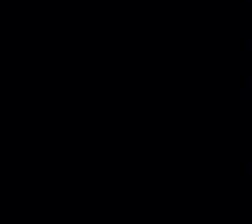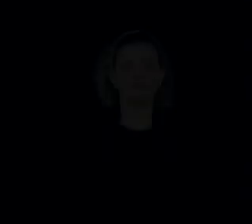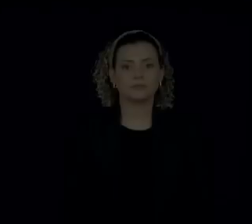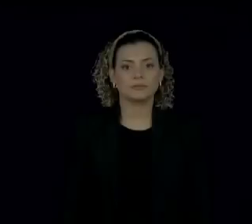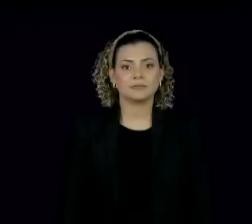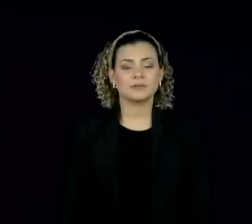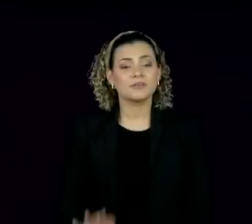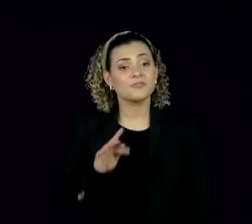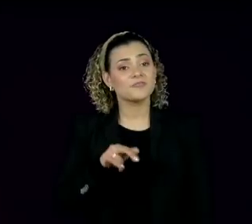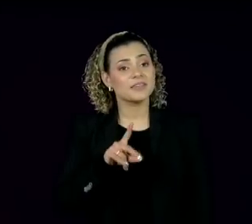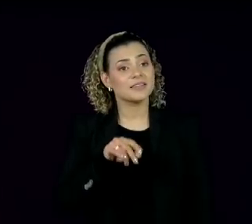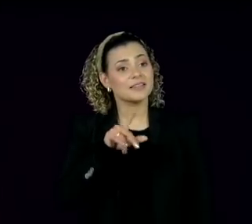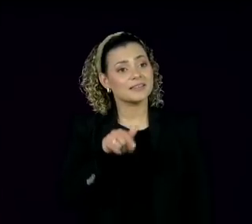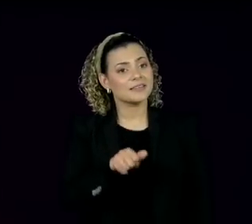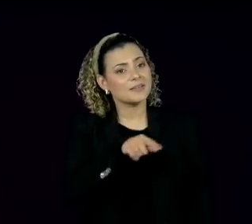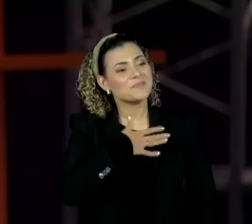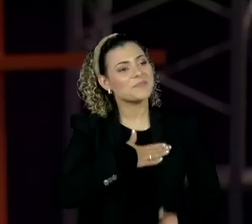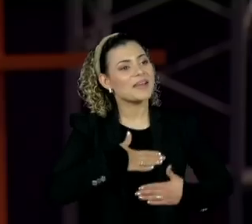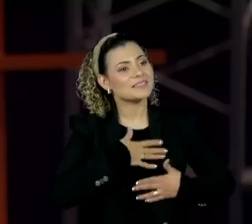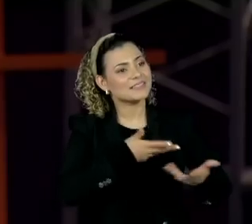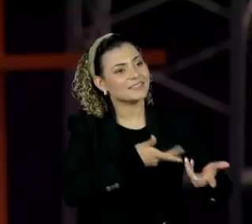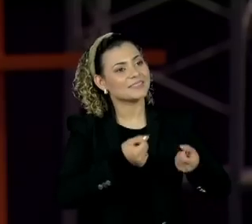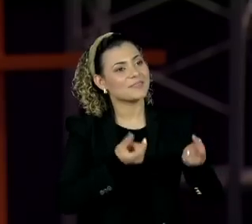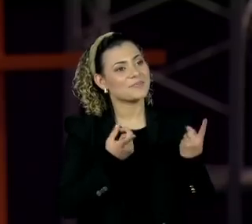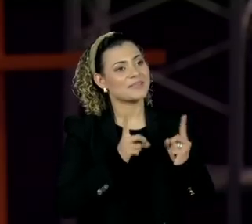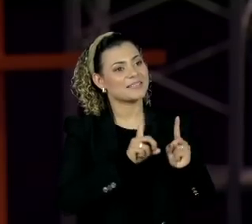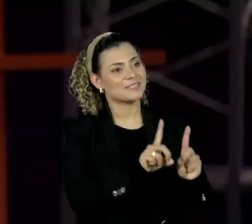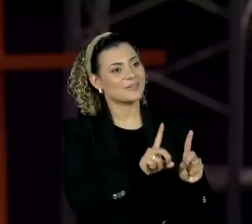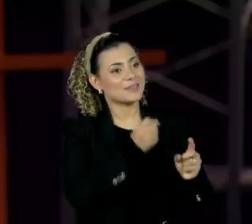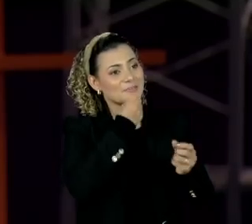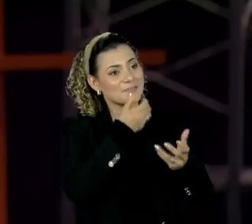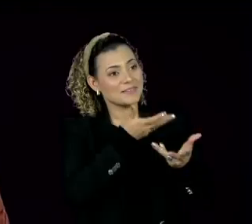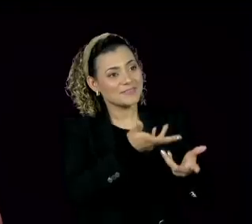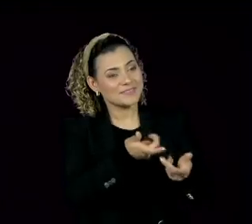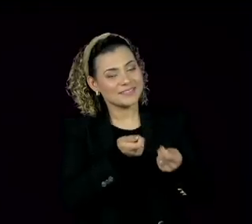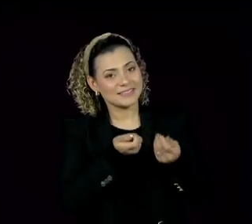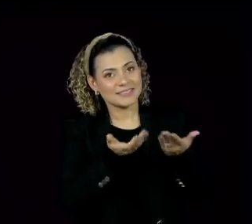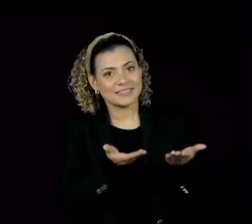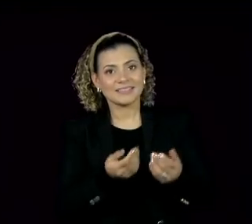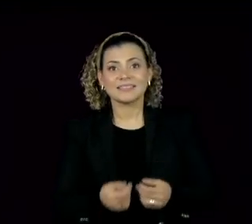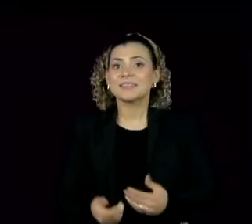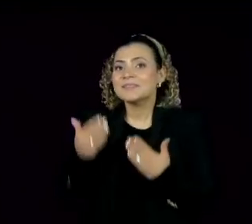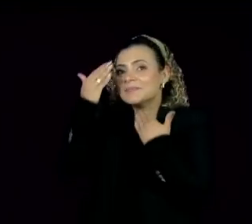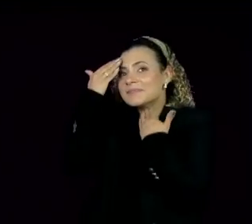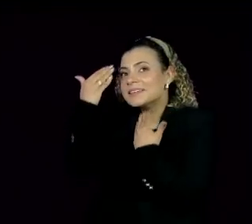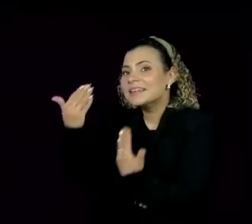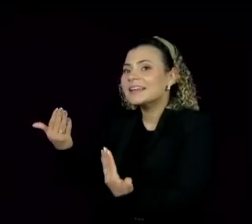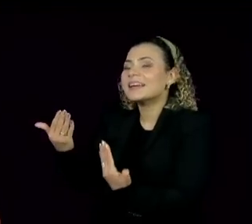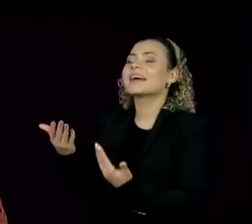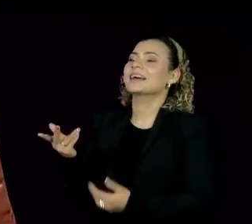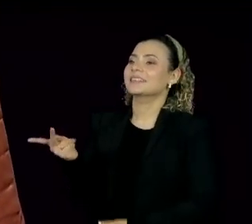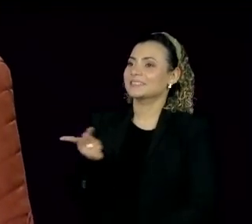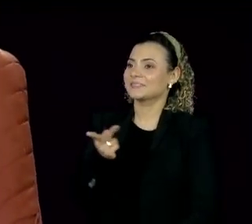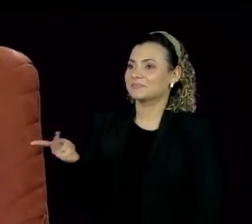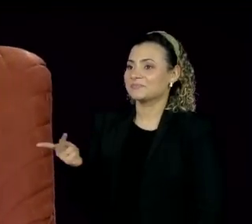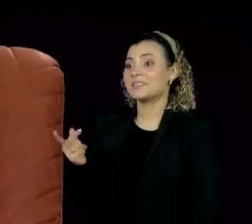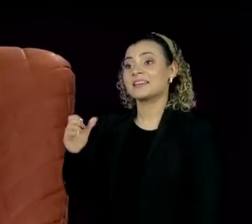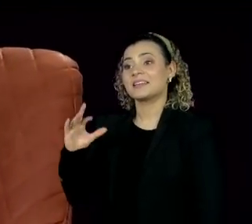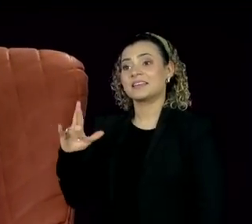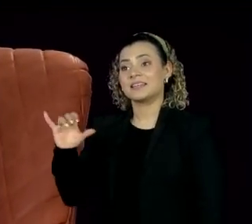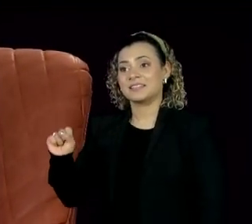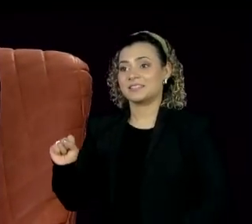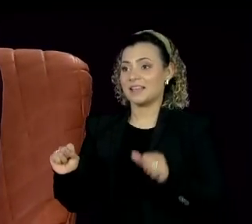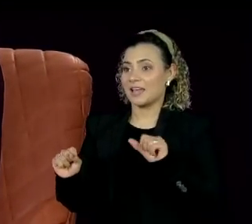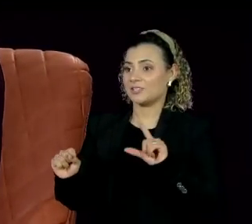Fernanda, é um prazer recebê-la no Persona. Seja muito bem-vinda. Obrigada, Tílio. Obrigada, Cris. É um prazer estar